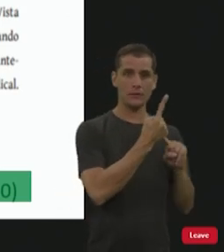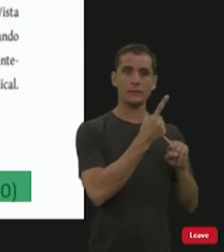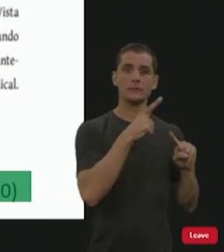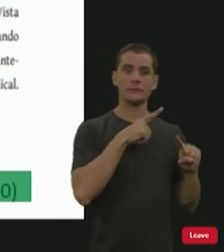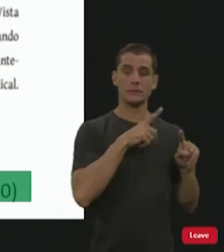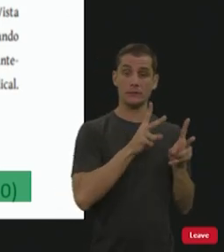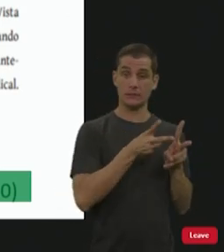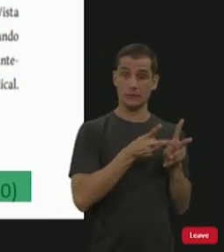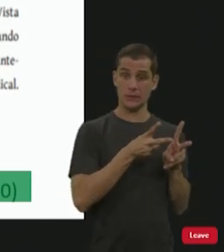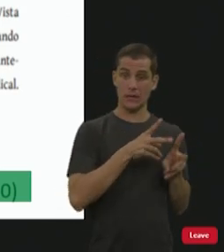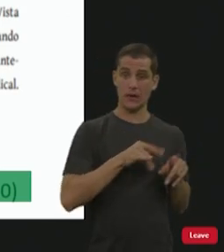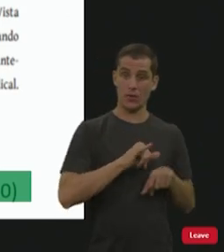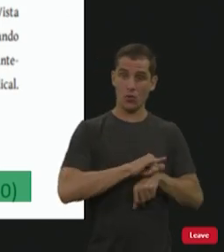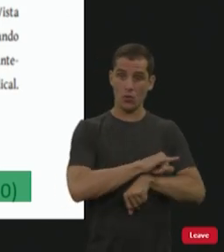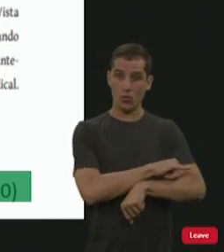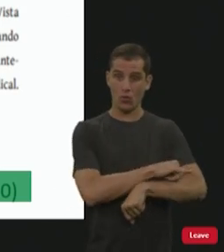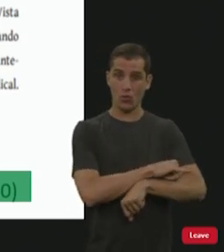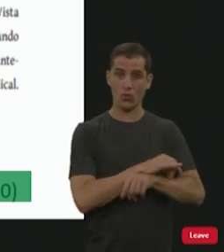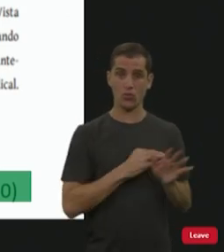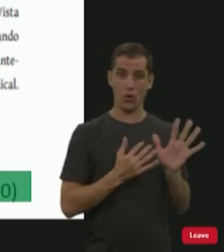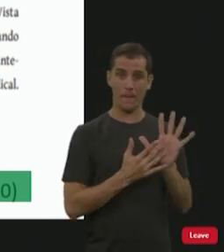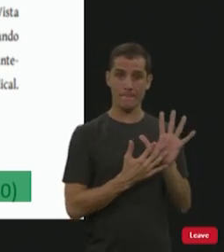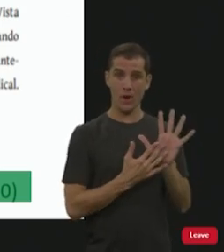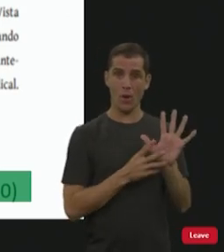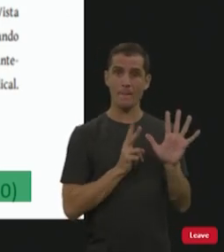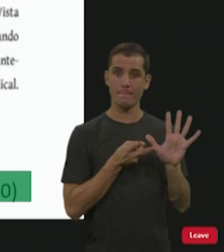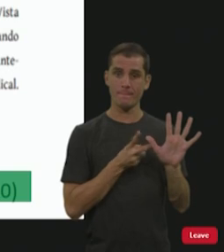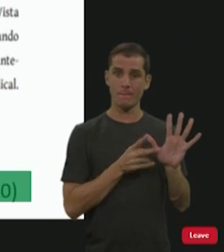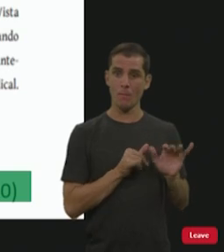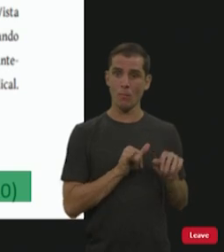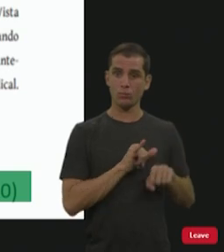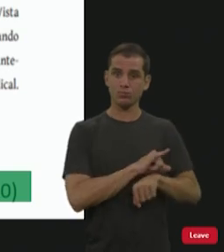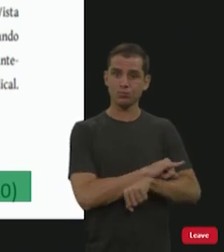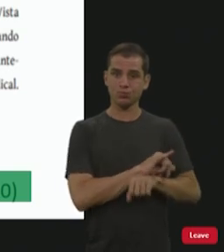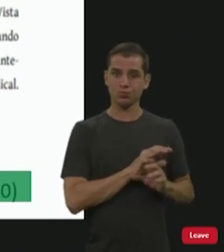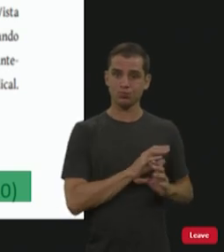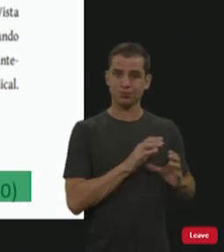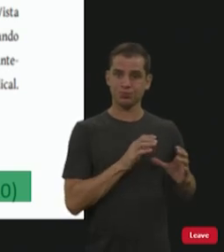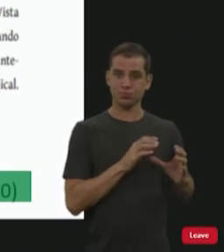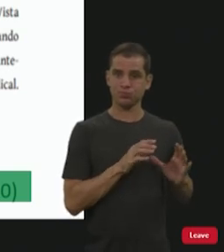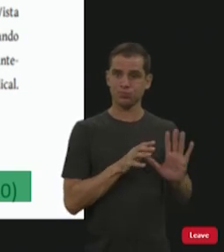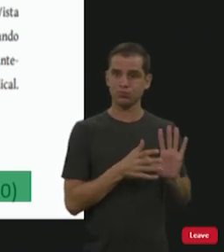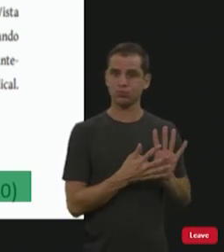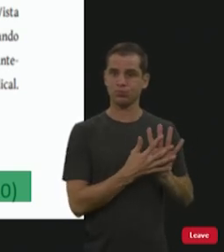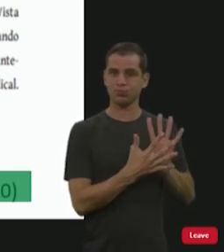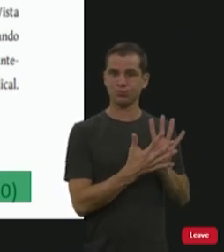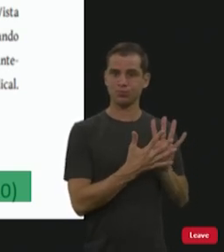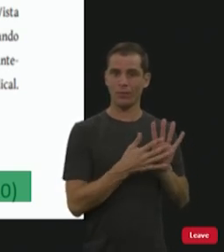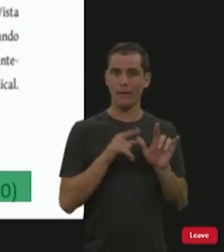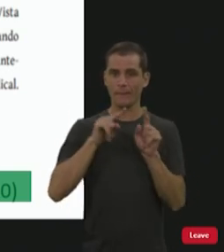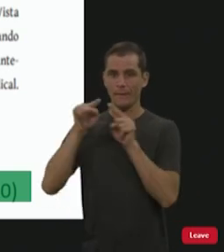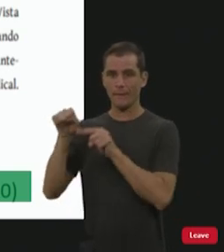gordura nas palmas das mãos, e na tipo 2, que é a forma mais severa, a escassez do tecido